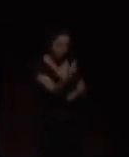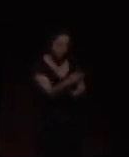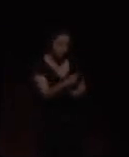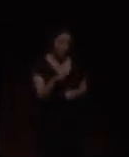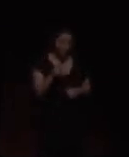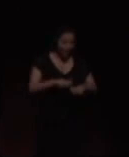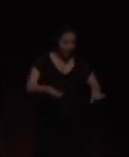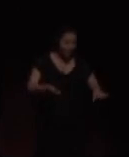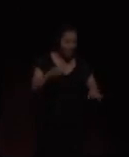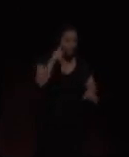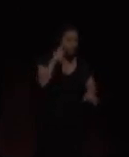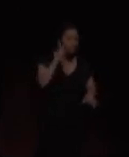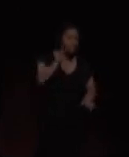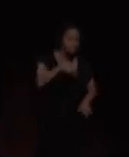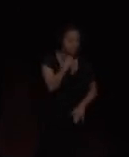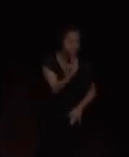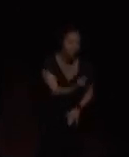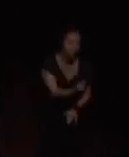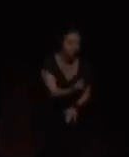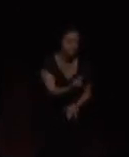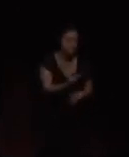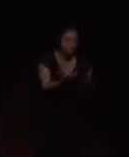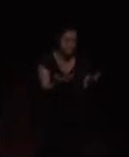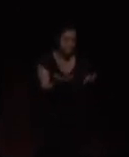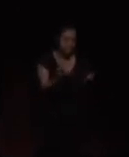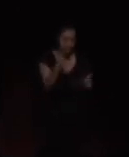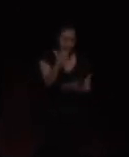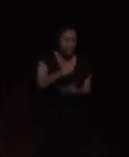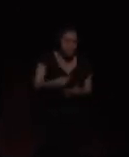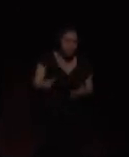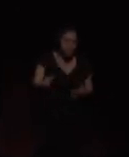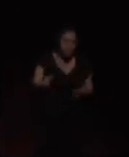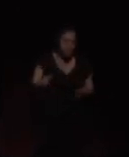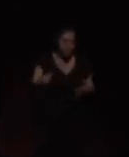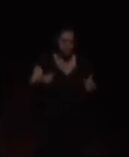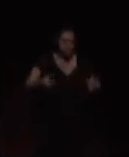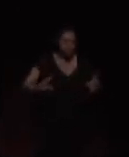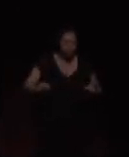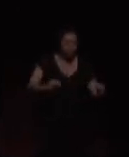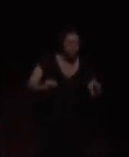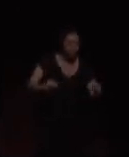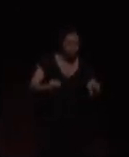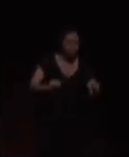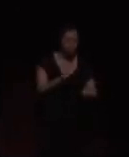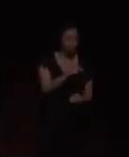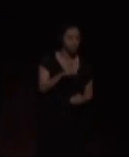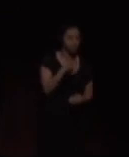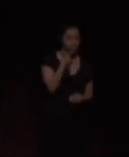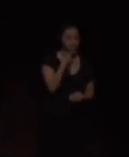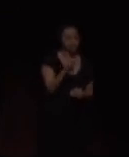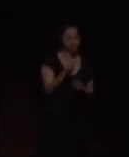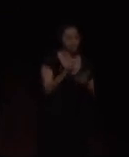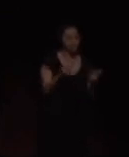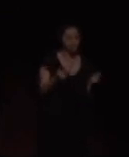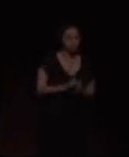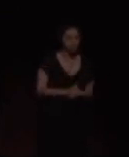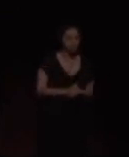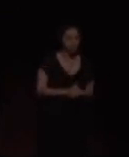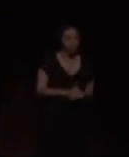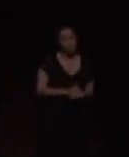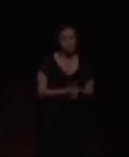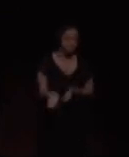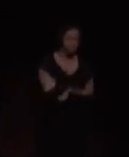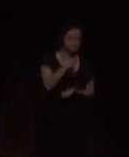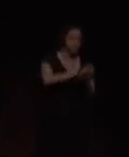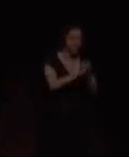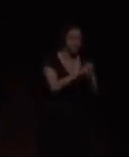uma semana depois de estar com Flora, a professora falava algo como se fosse: bom, vamos lavar nossas mãos, e